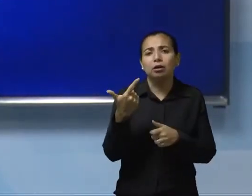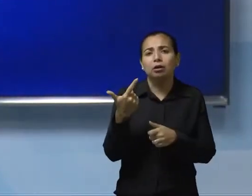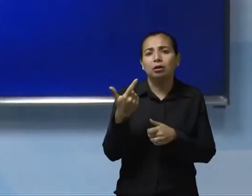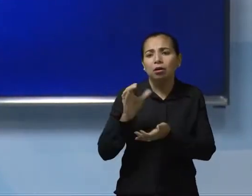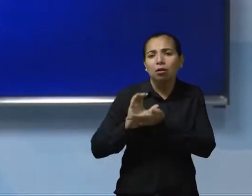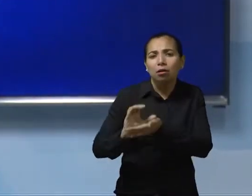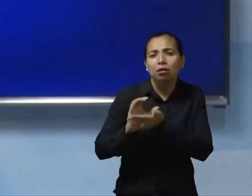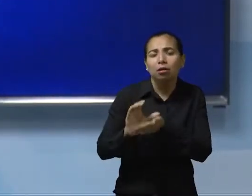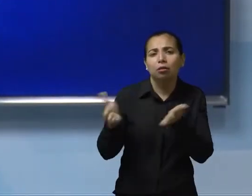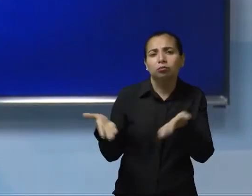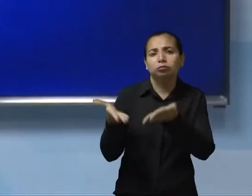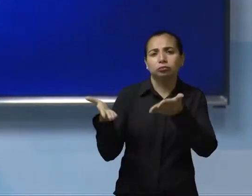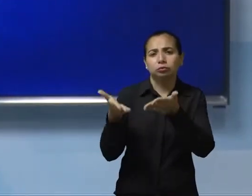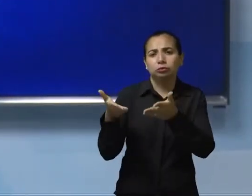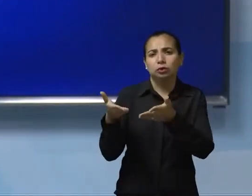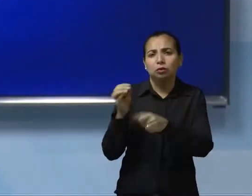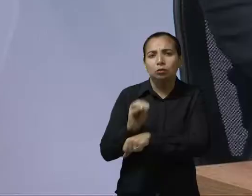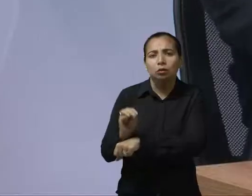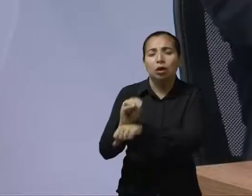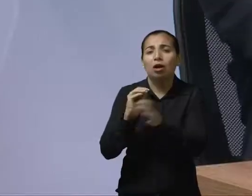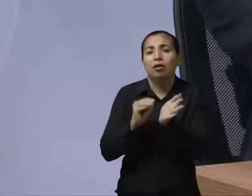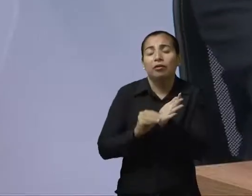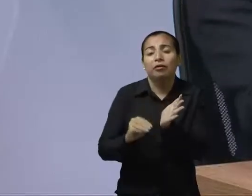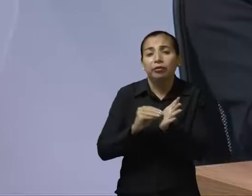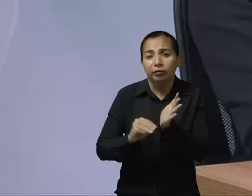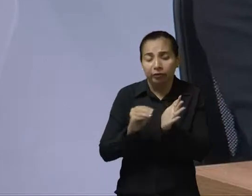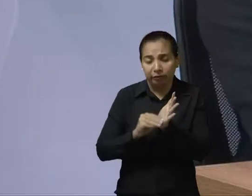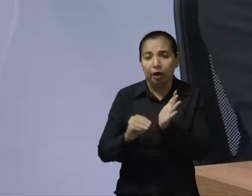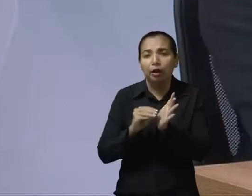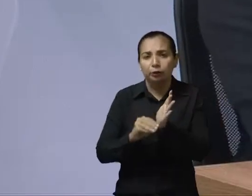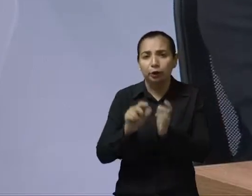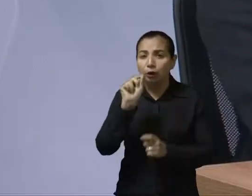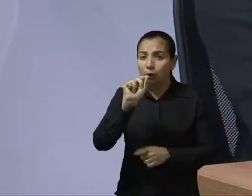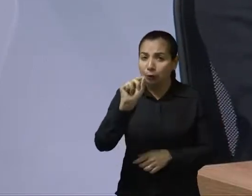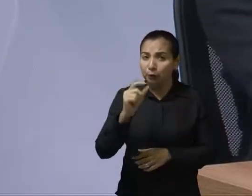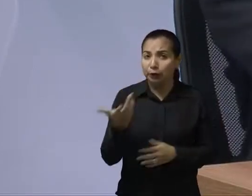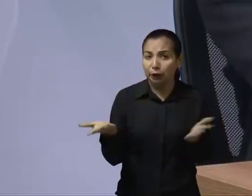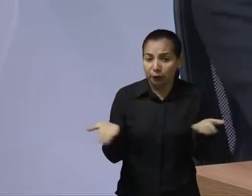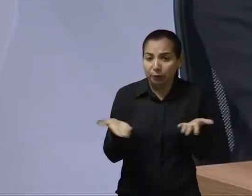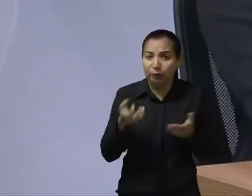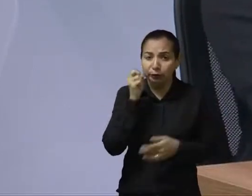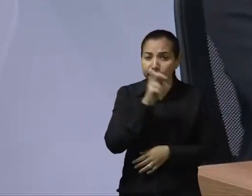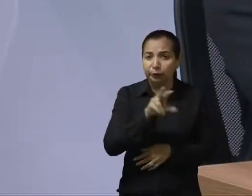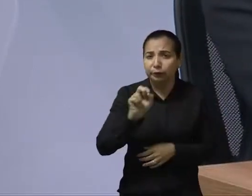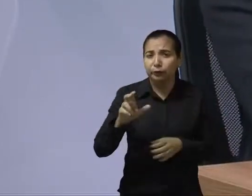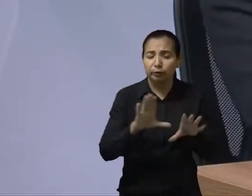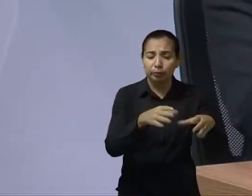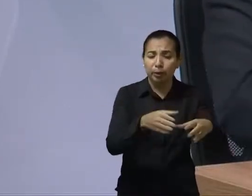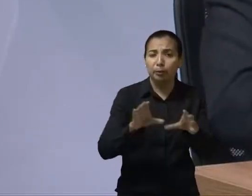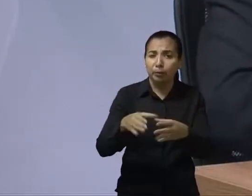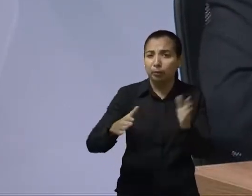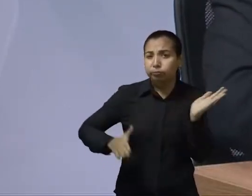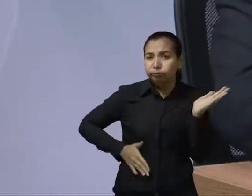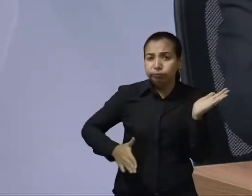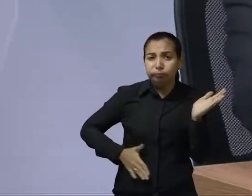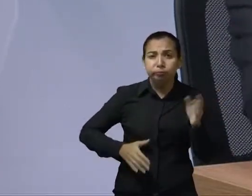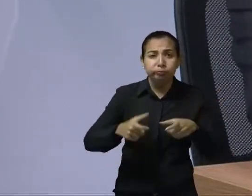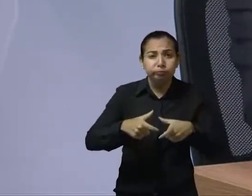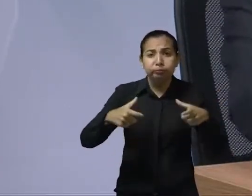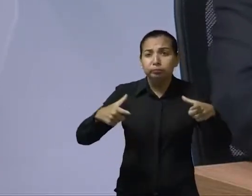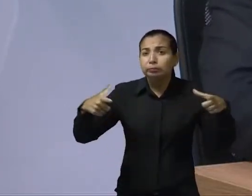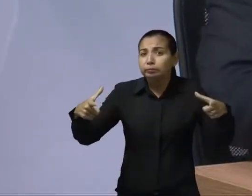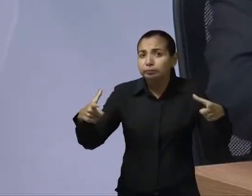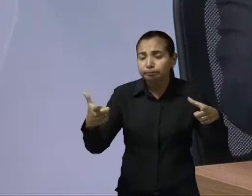essas facções criminosas que migraram do centro-sul do país, né? Sudeste, elas se acoplam perfeitamente